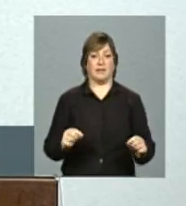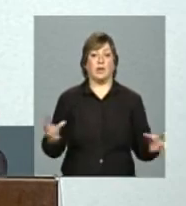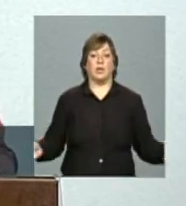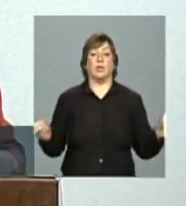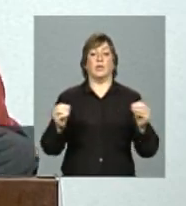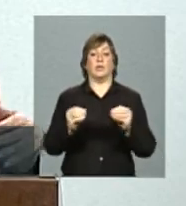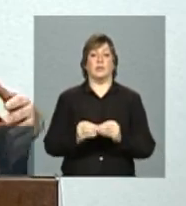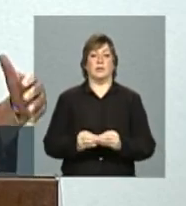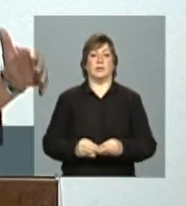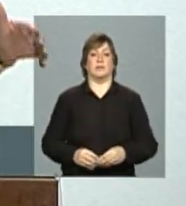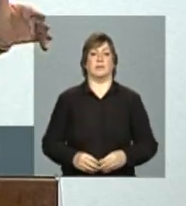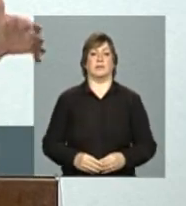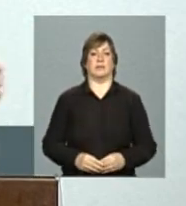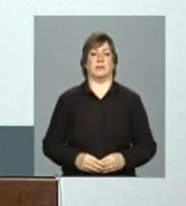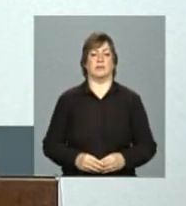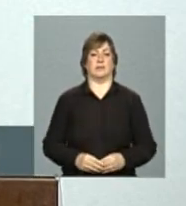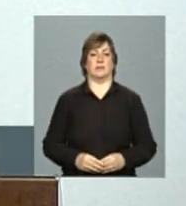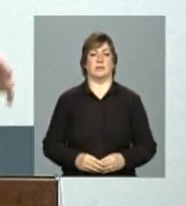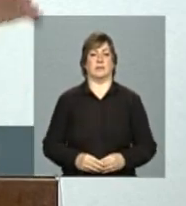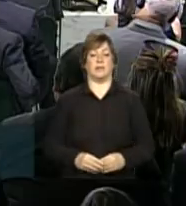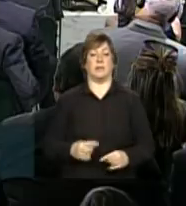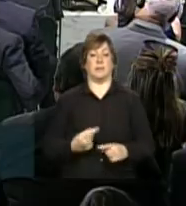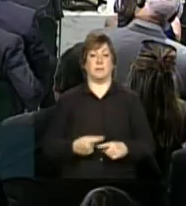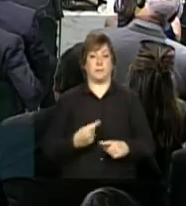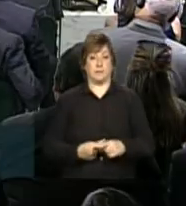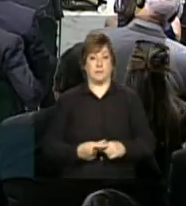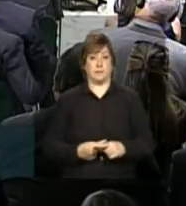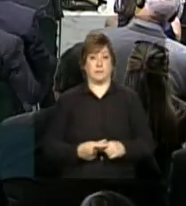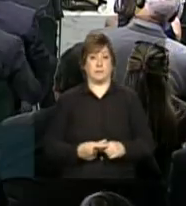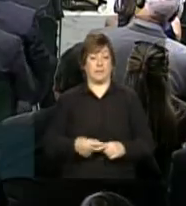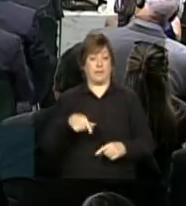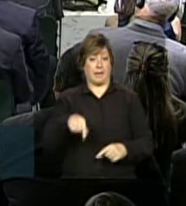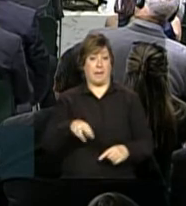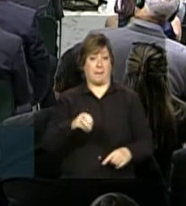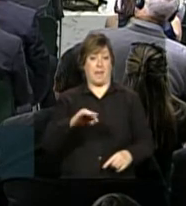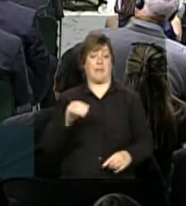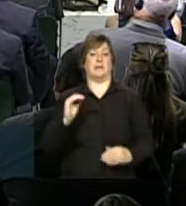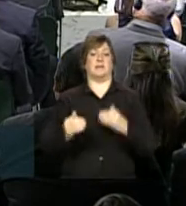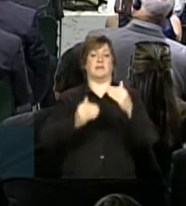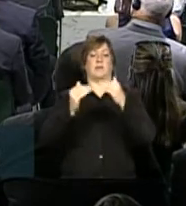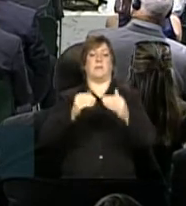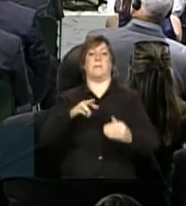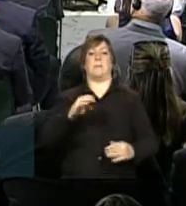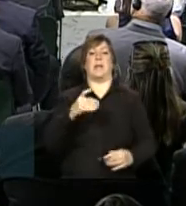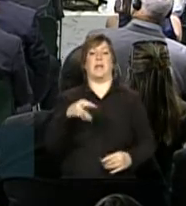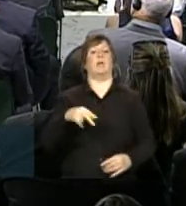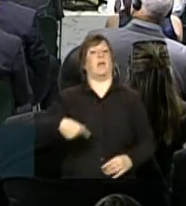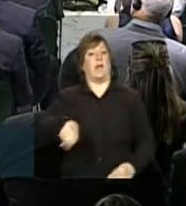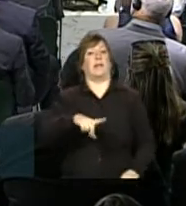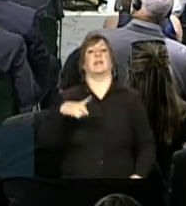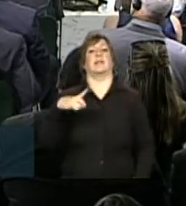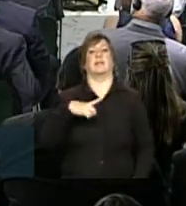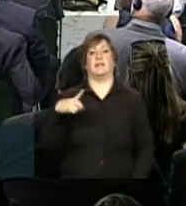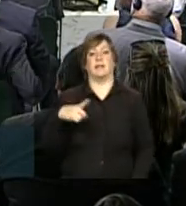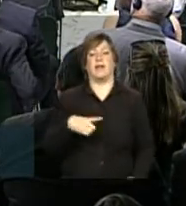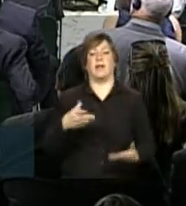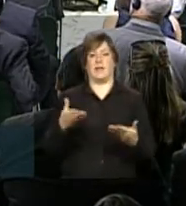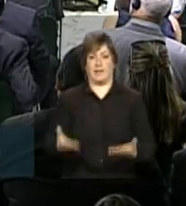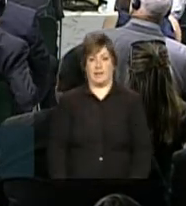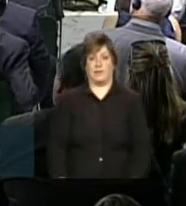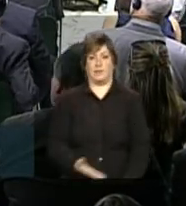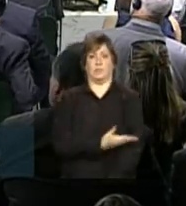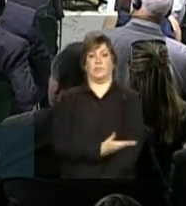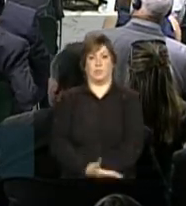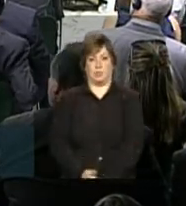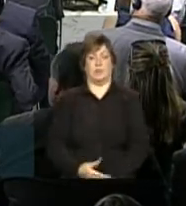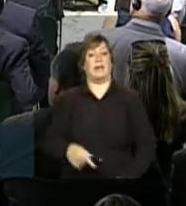crescer porque as metas de desenvolvimento do milênio Elas têm esse caráter